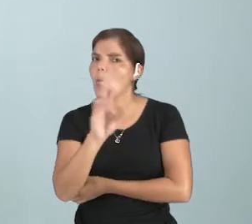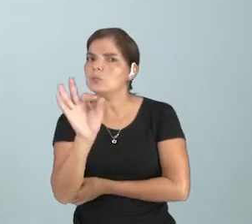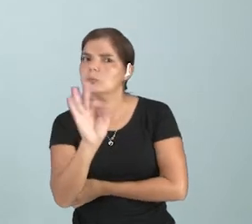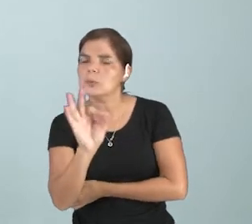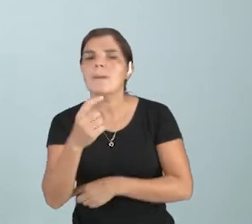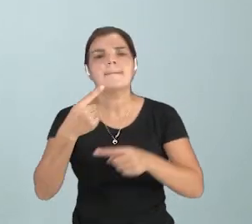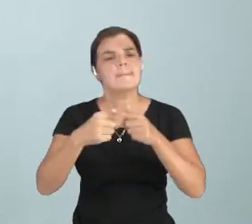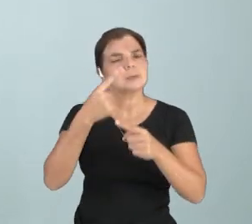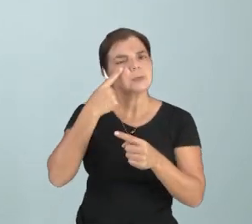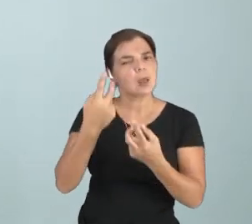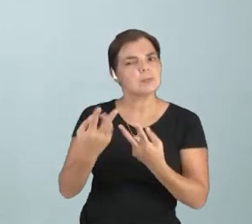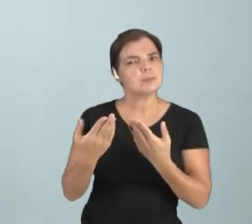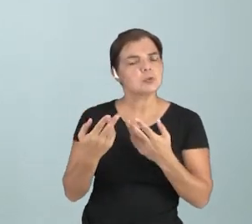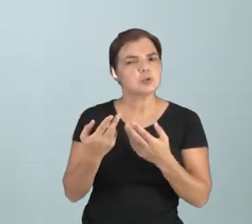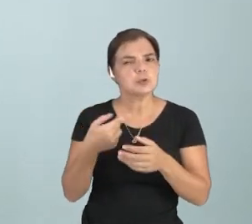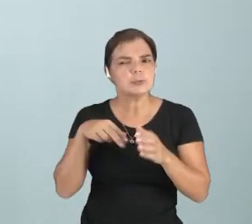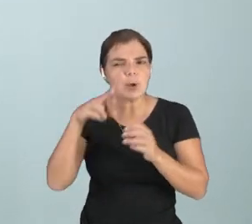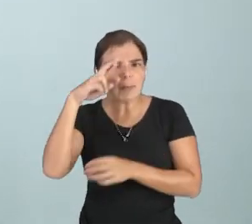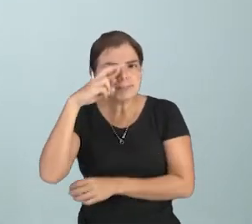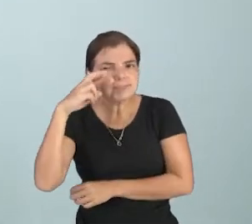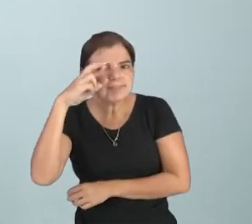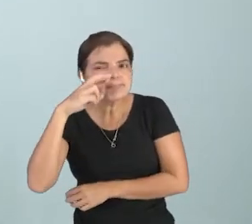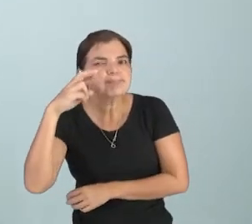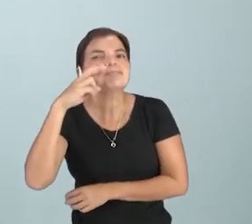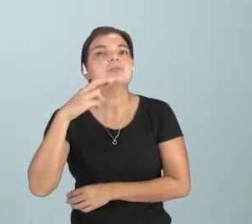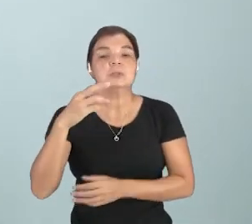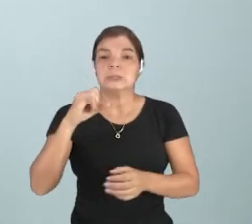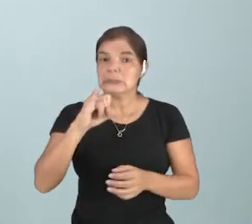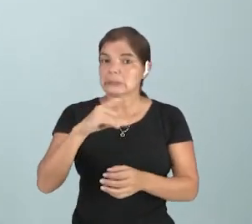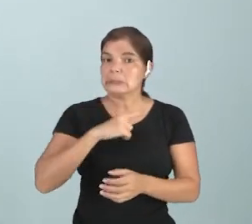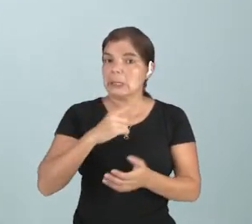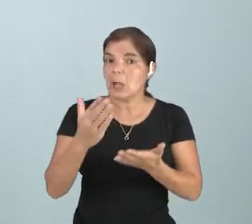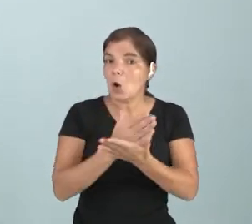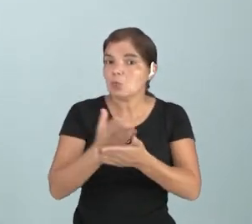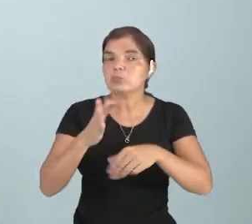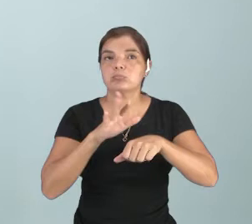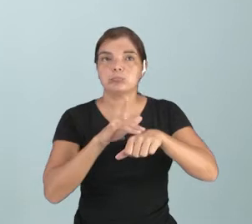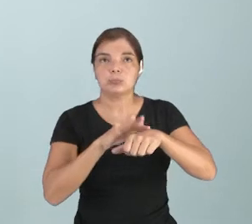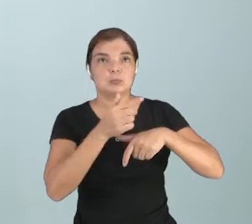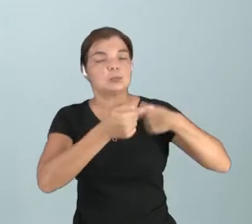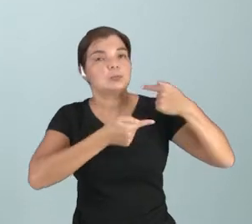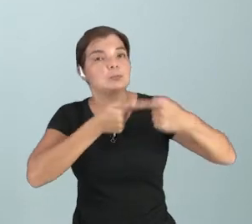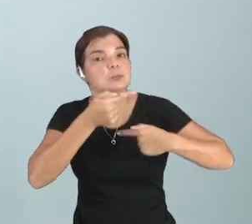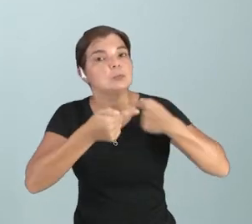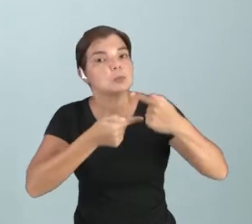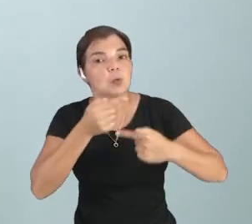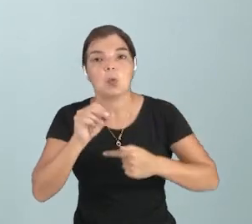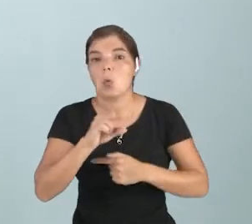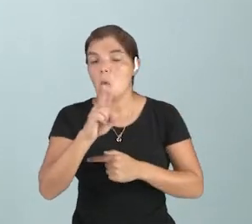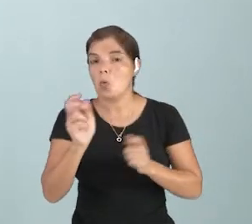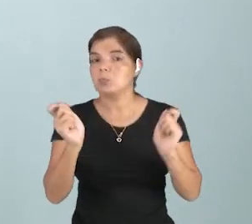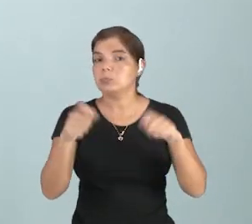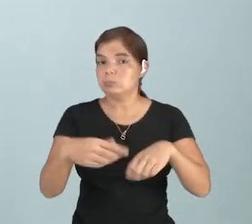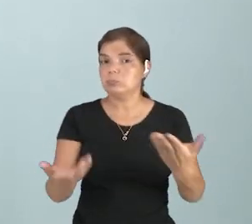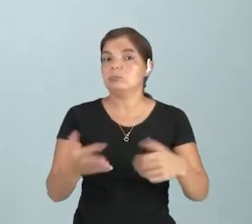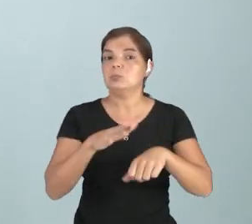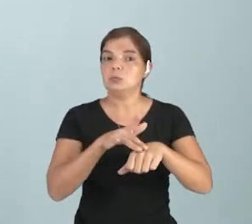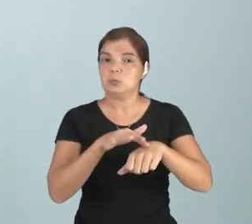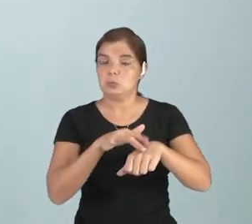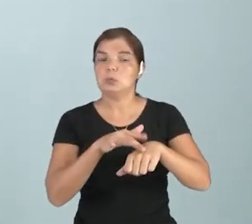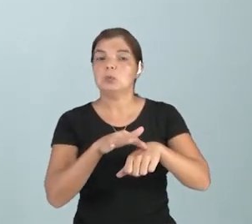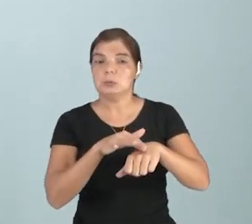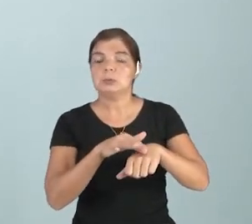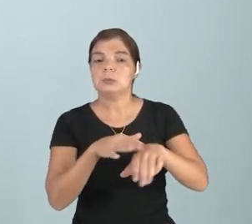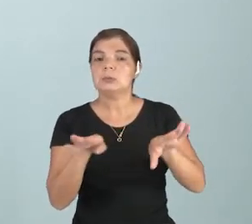um indício, né, de que existe alguma doença hereditária ou uma possível doença